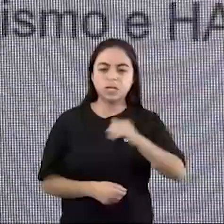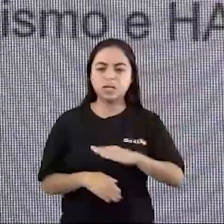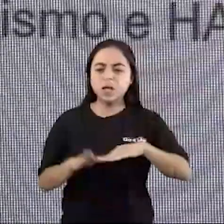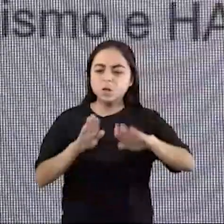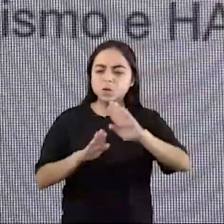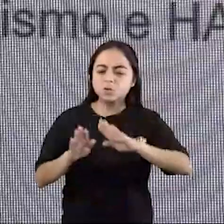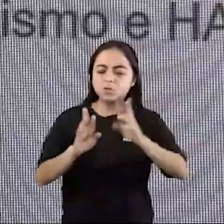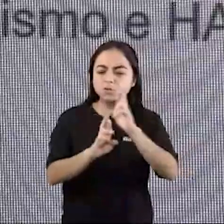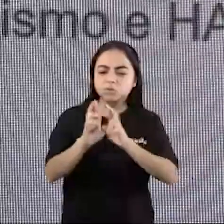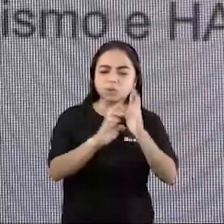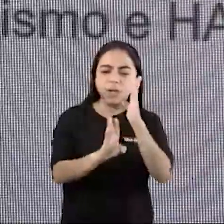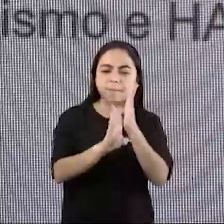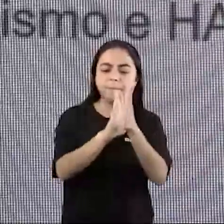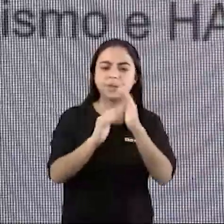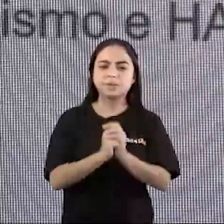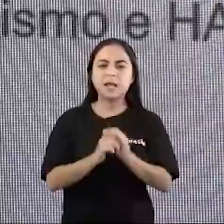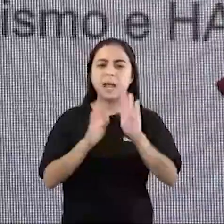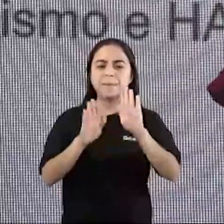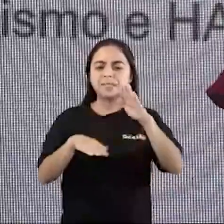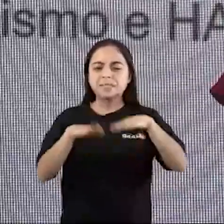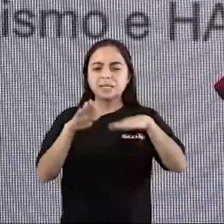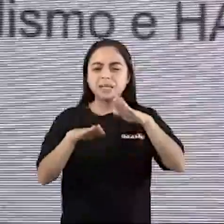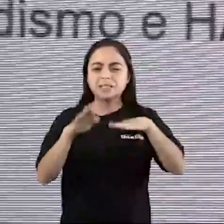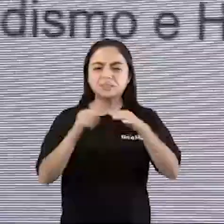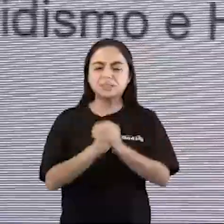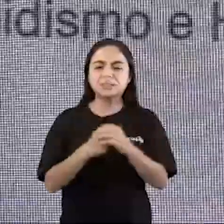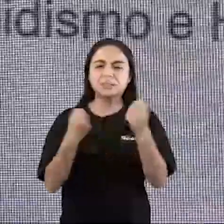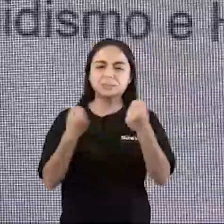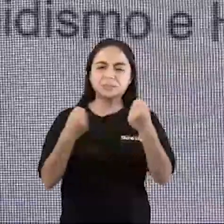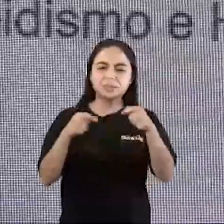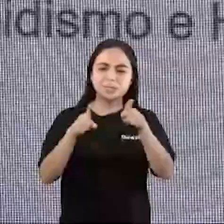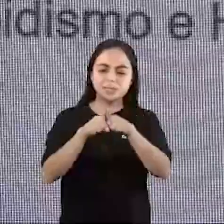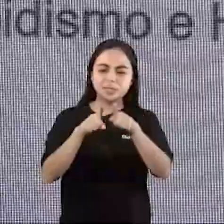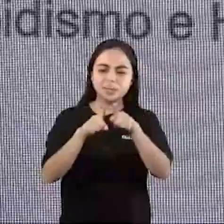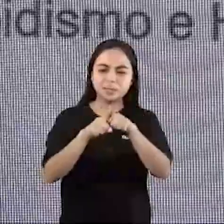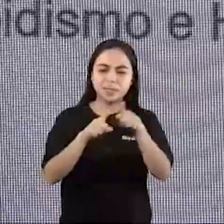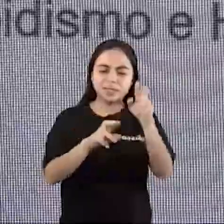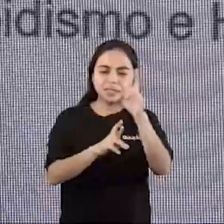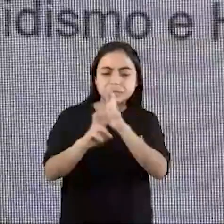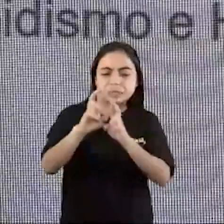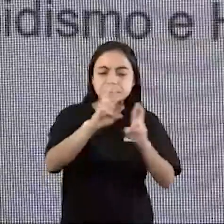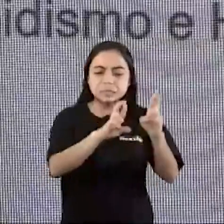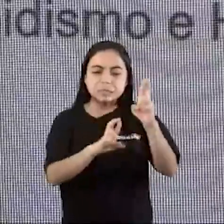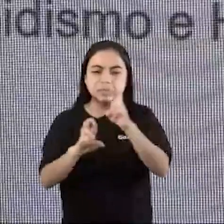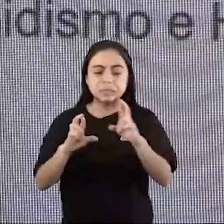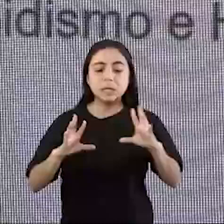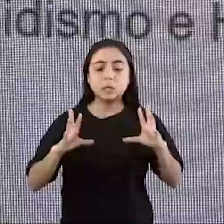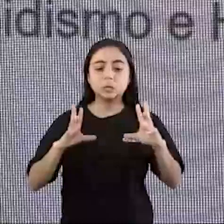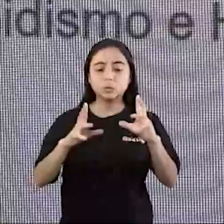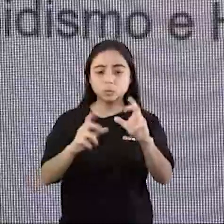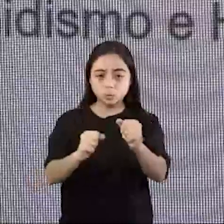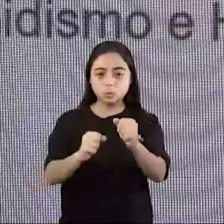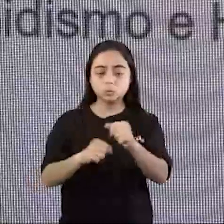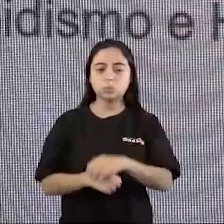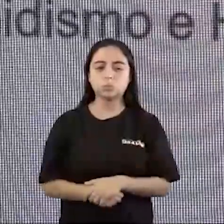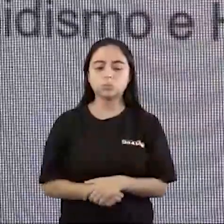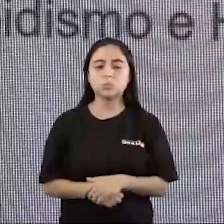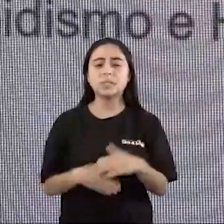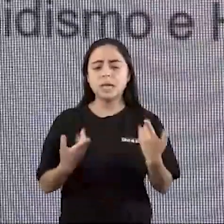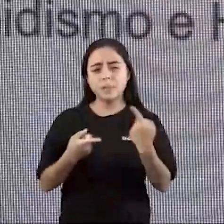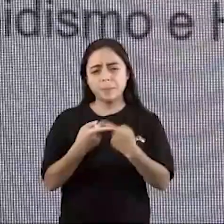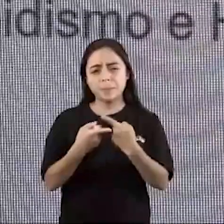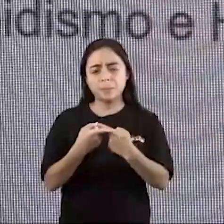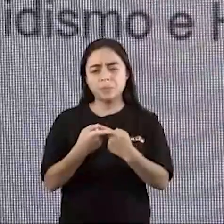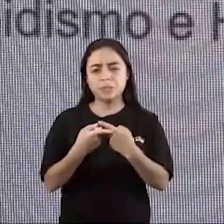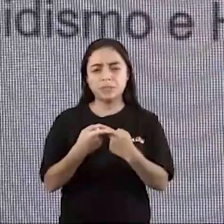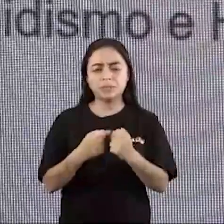nosso diagnóstico, mas por vezes nós precisamos fazer os exames gerais. Por quê? Porque